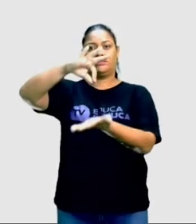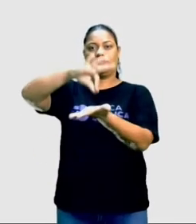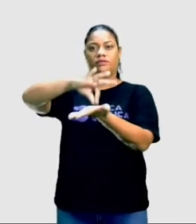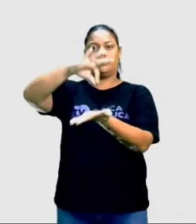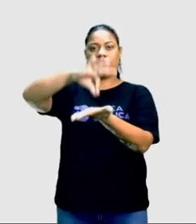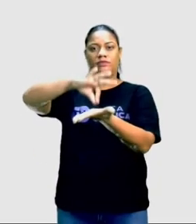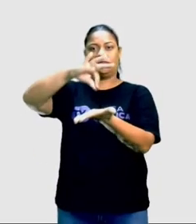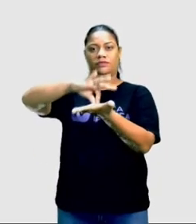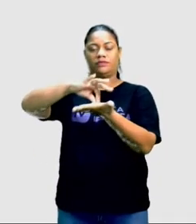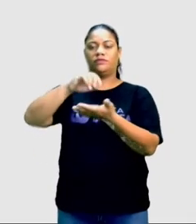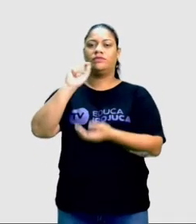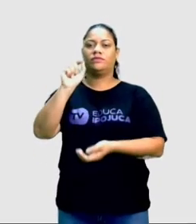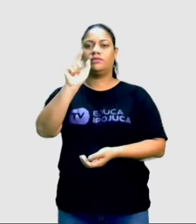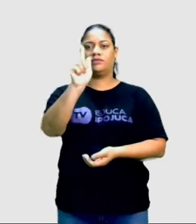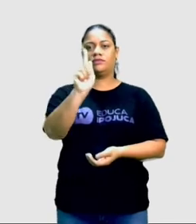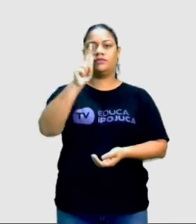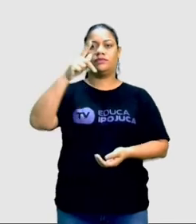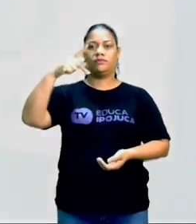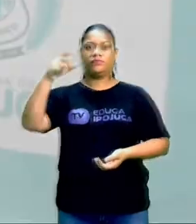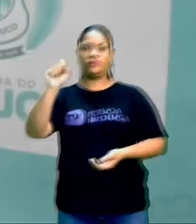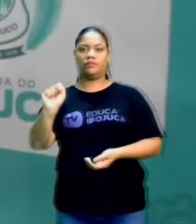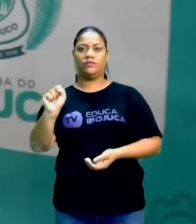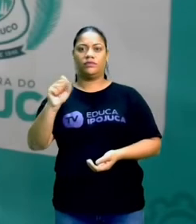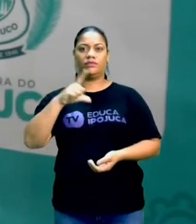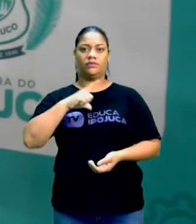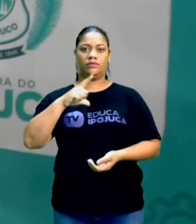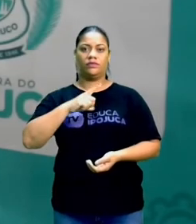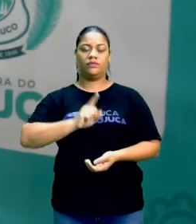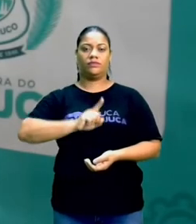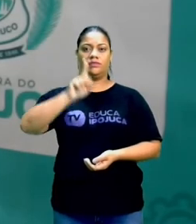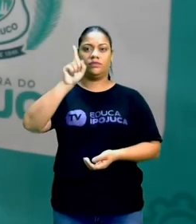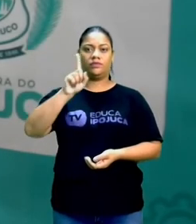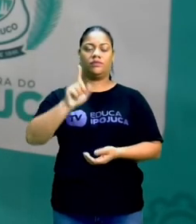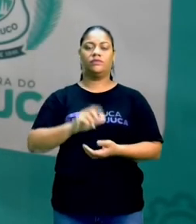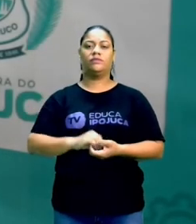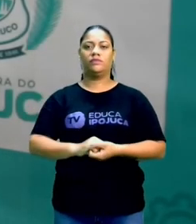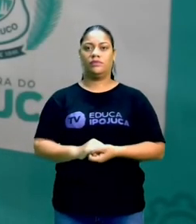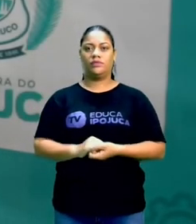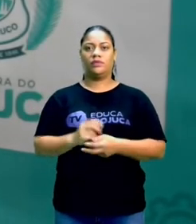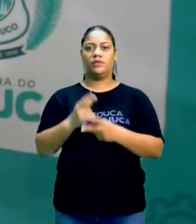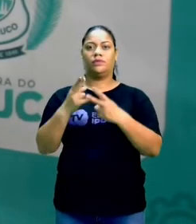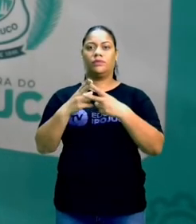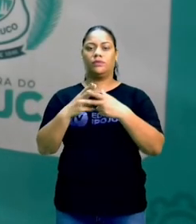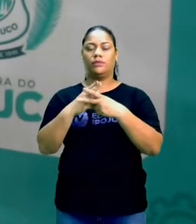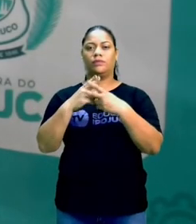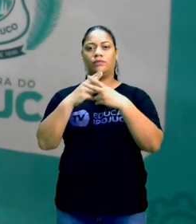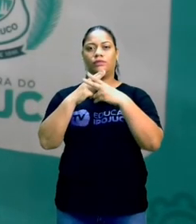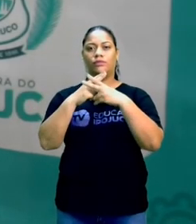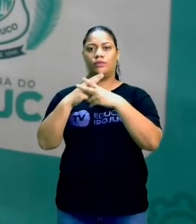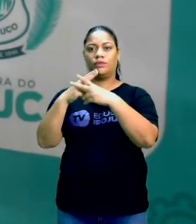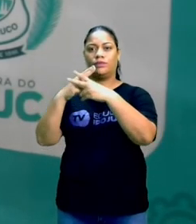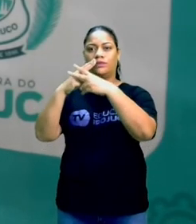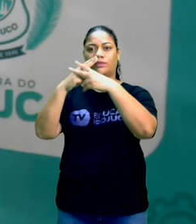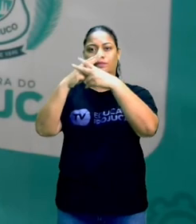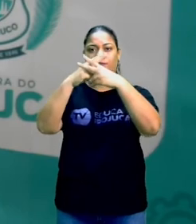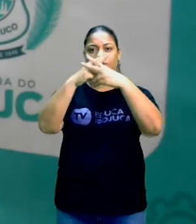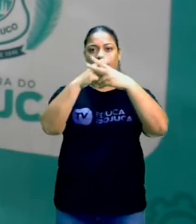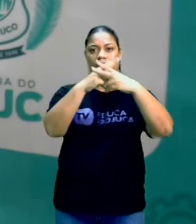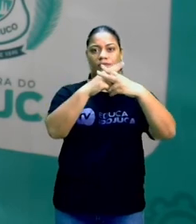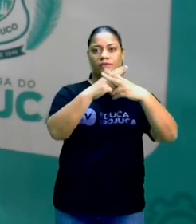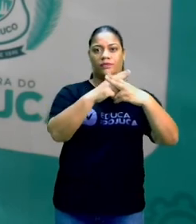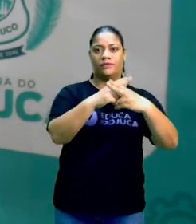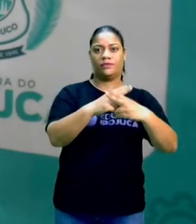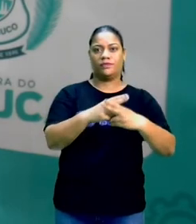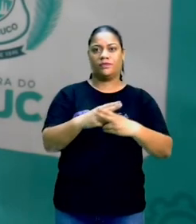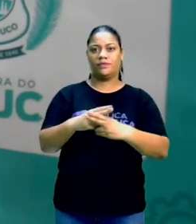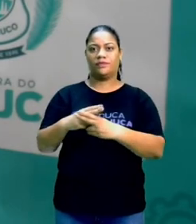seja, o que é um GPS, gente? Hoje temos lá em cima do nosso planeta satélites. E esses satélites que fazem o quê?